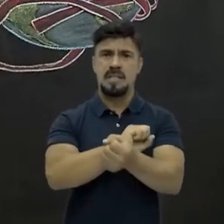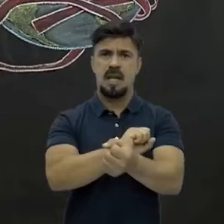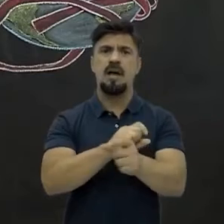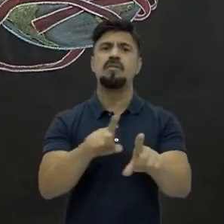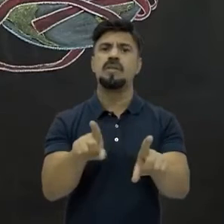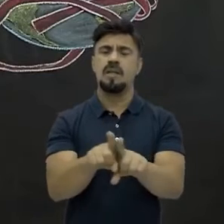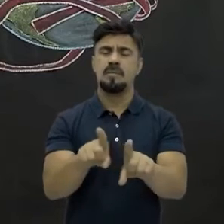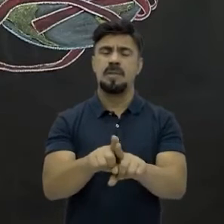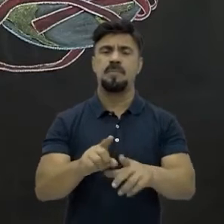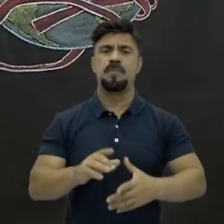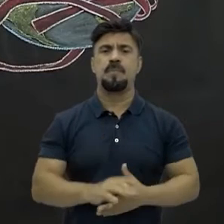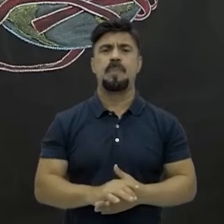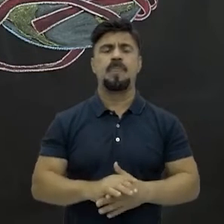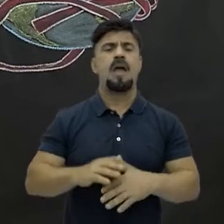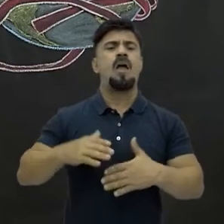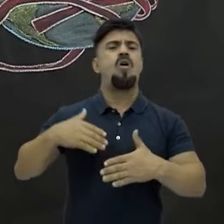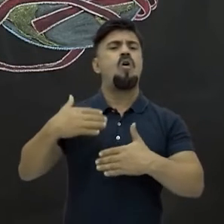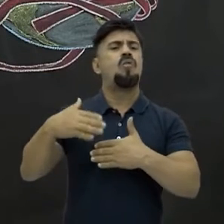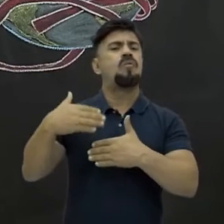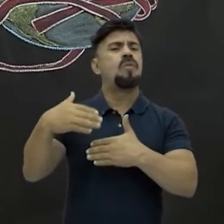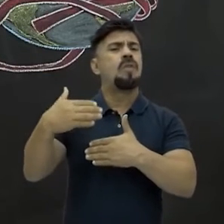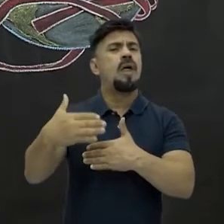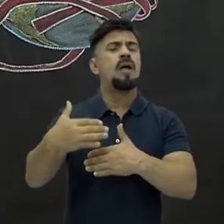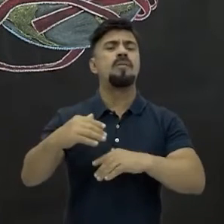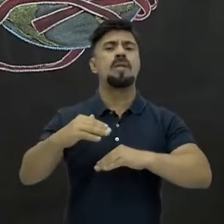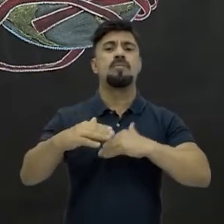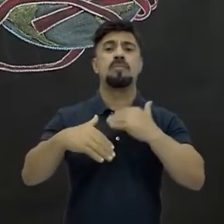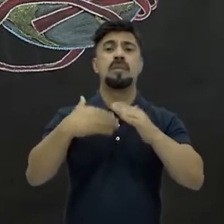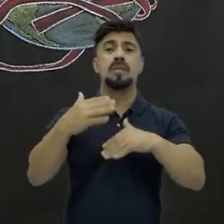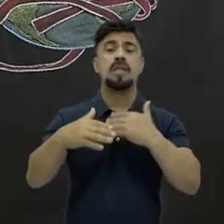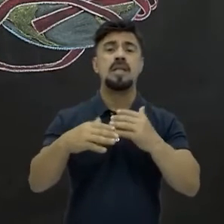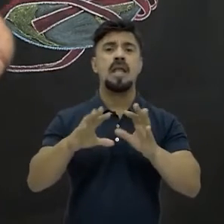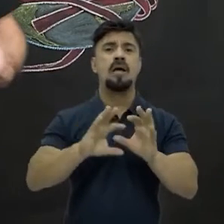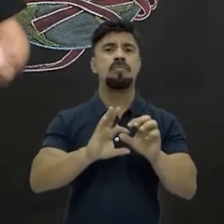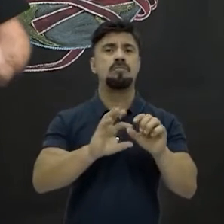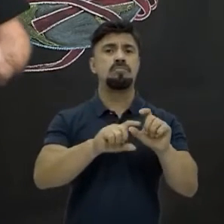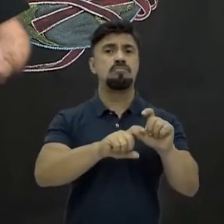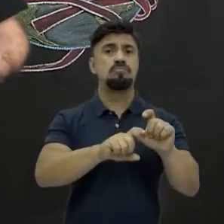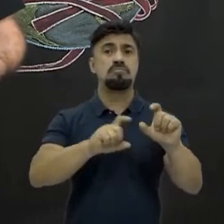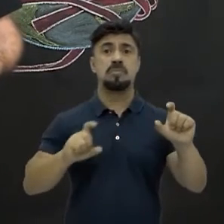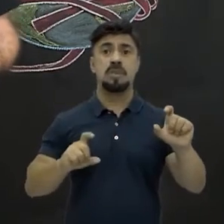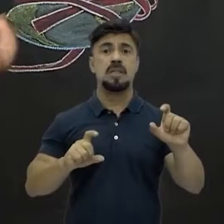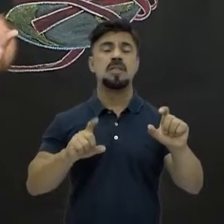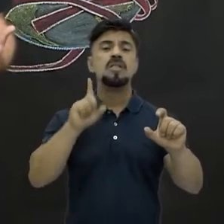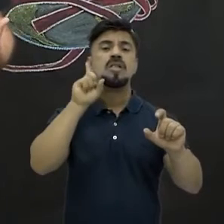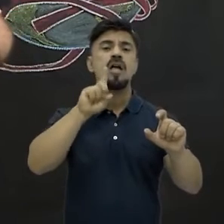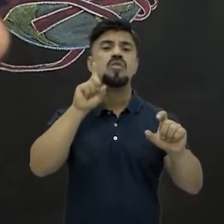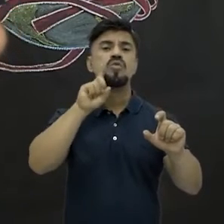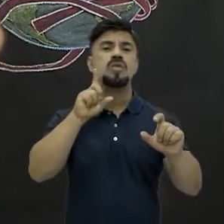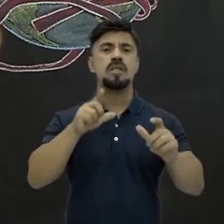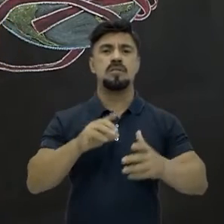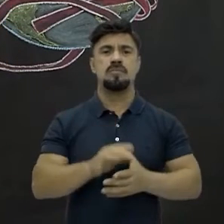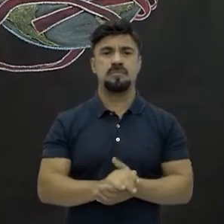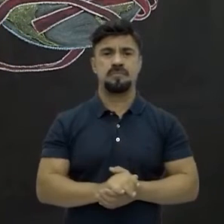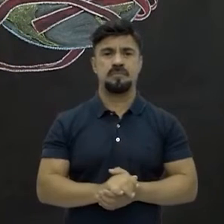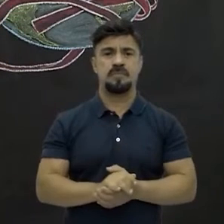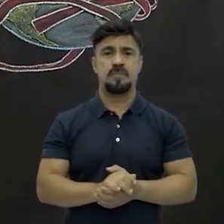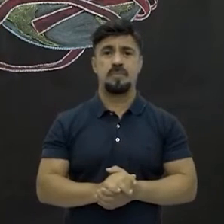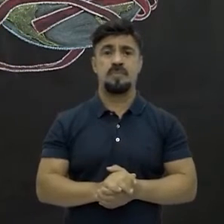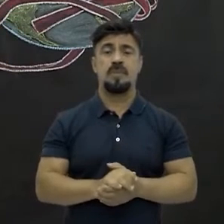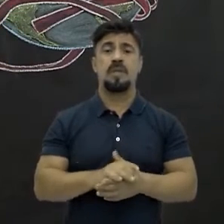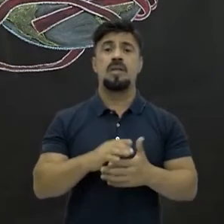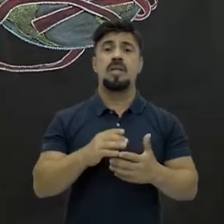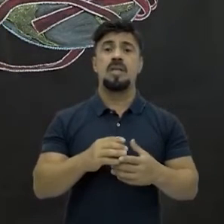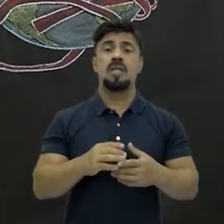também. Só que com o tempo houve aí o desenvolvimento então da independência dos Estados Unidos, onde fez com que